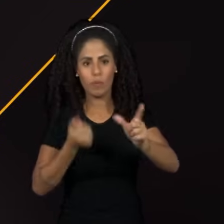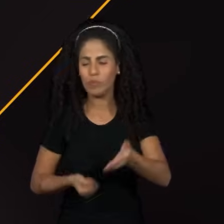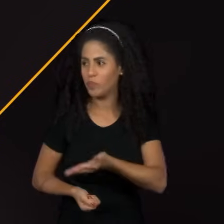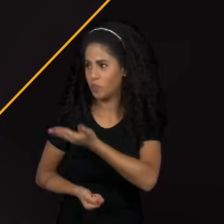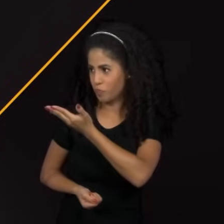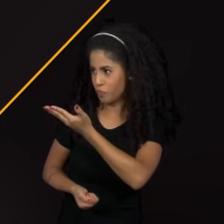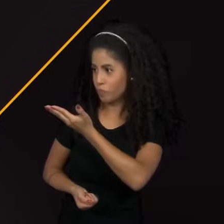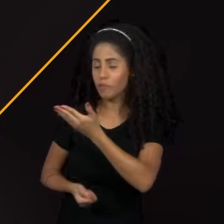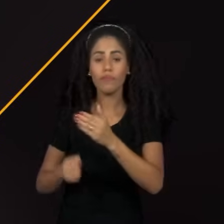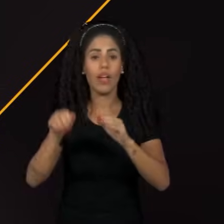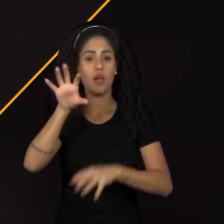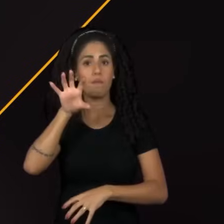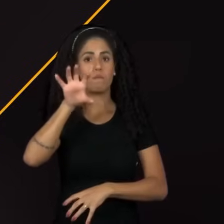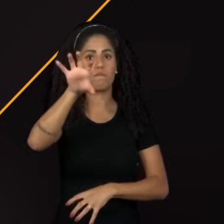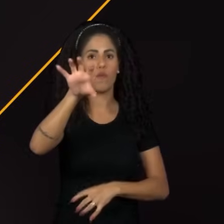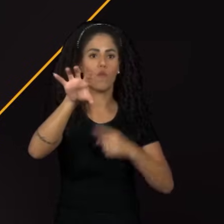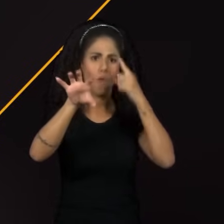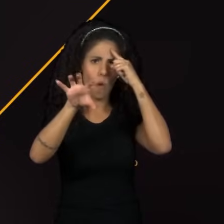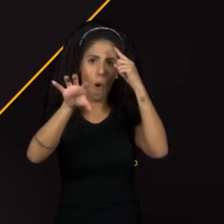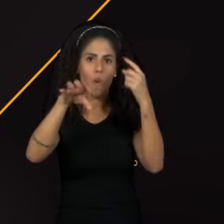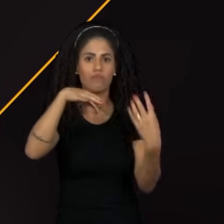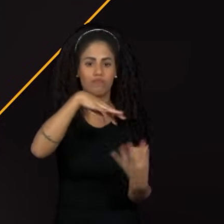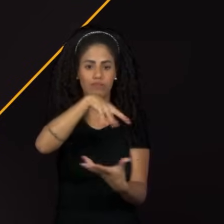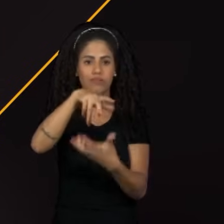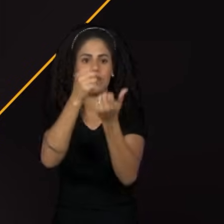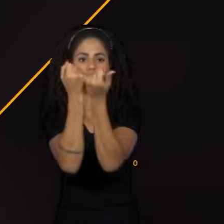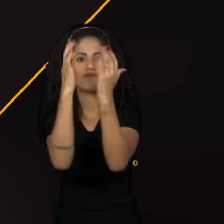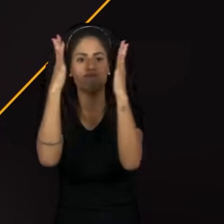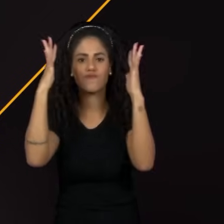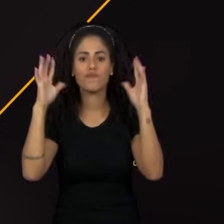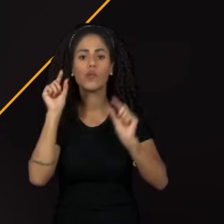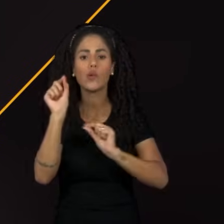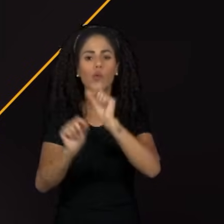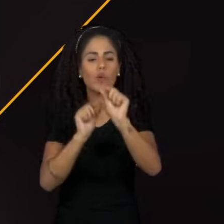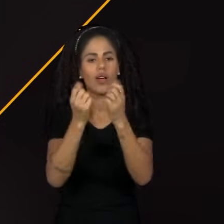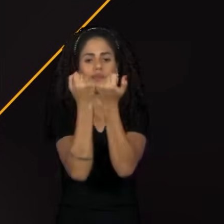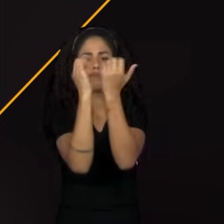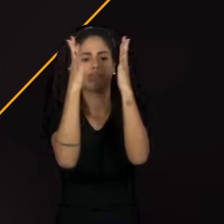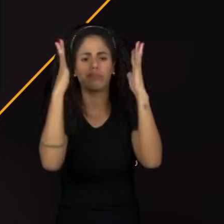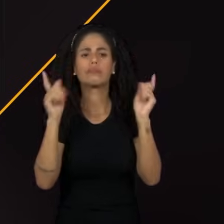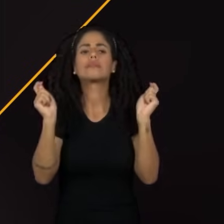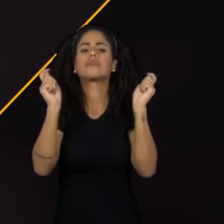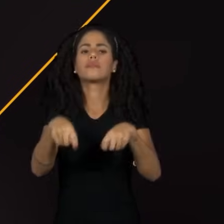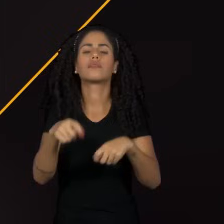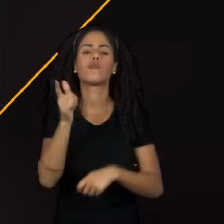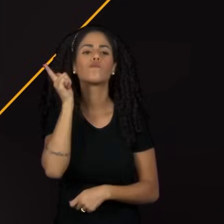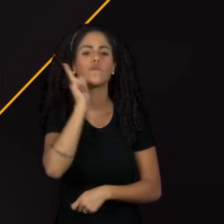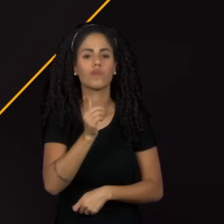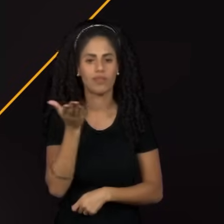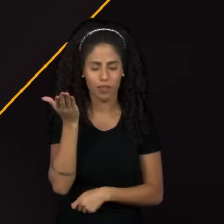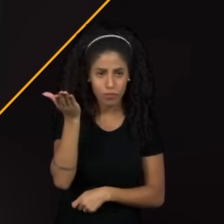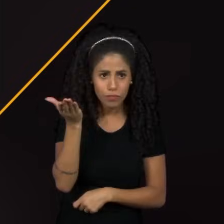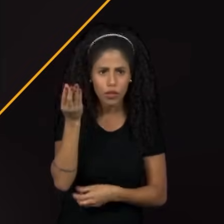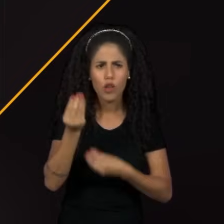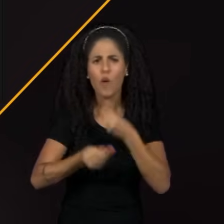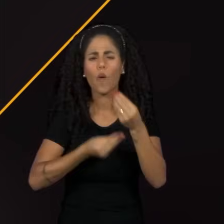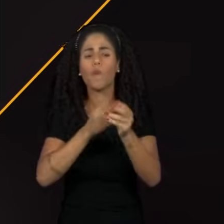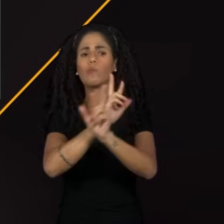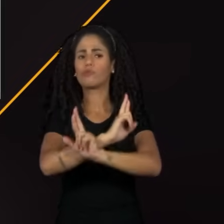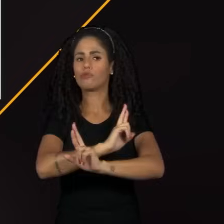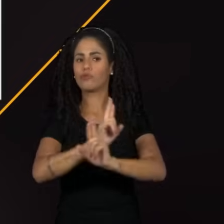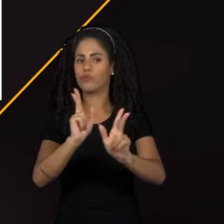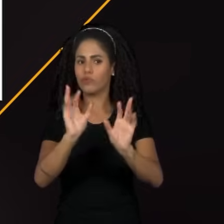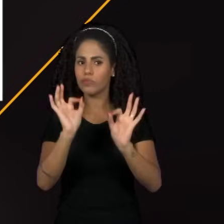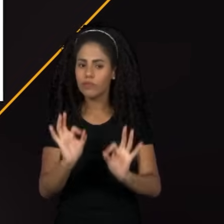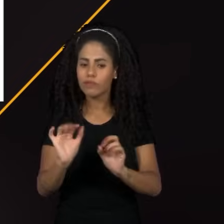o ecossistema, nos orientando daquilo que ele oferece, que é possível, completamente diferente